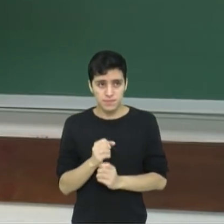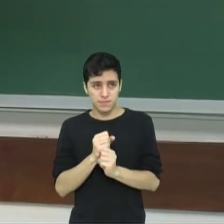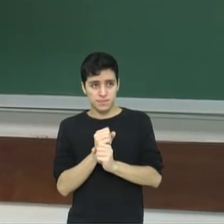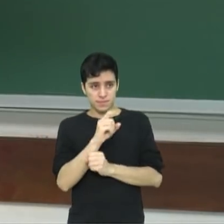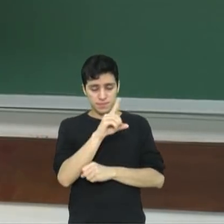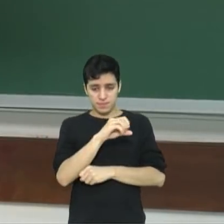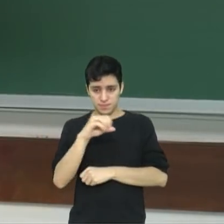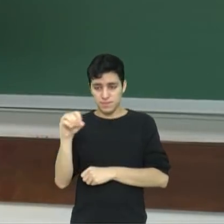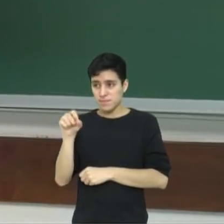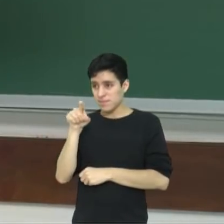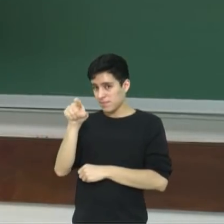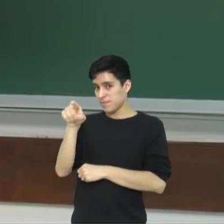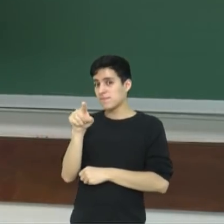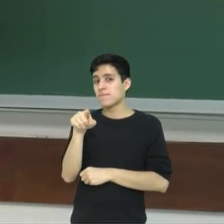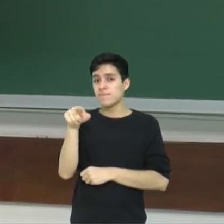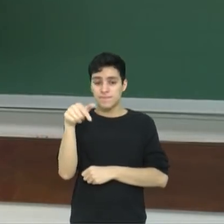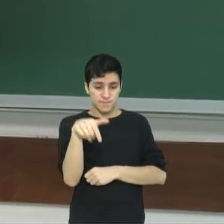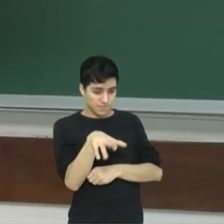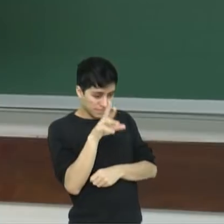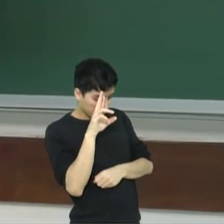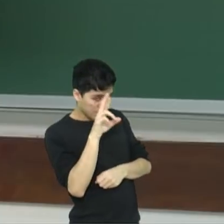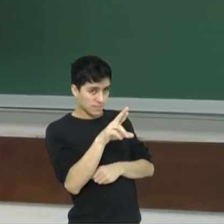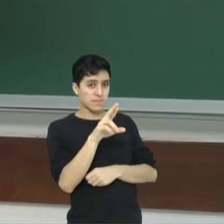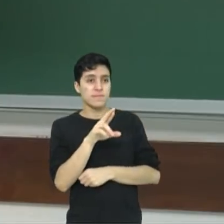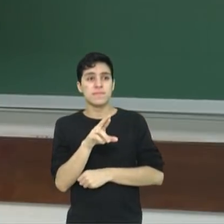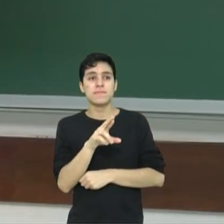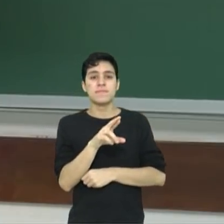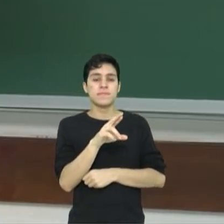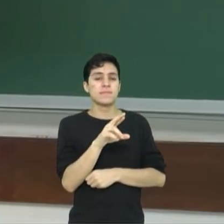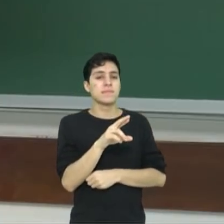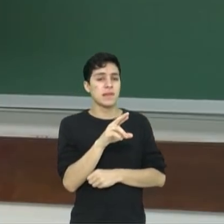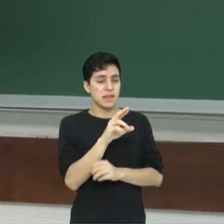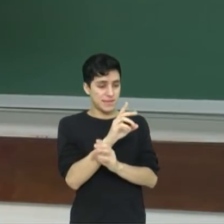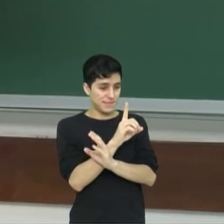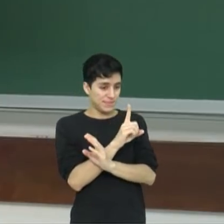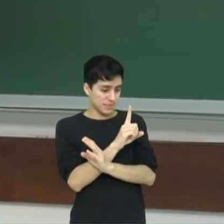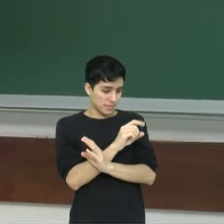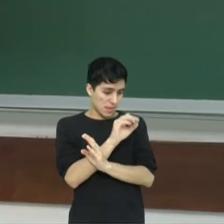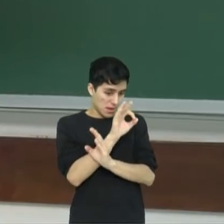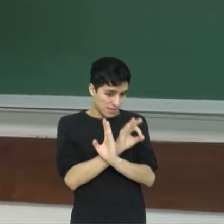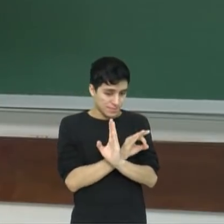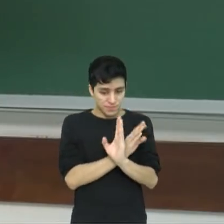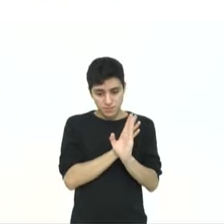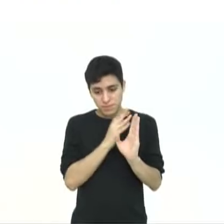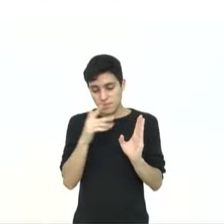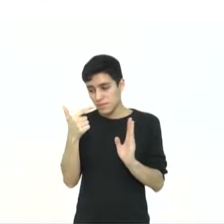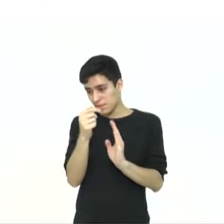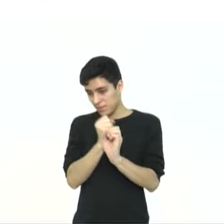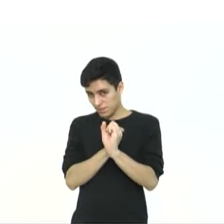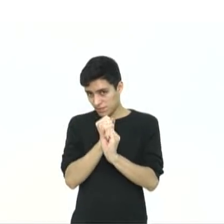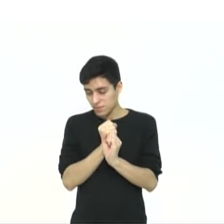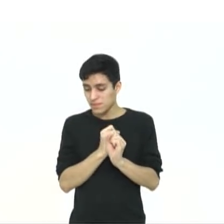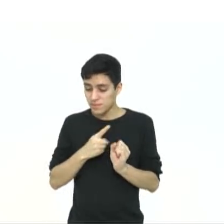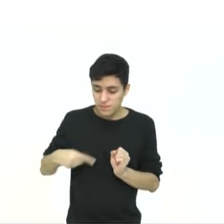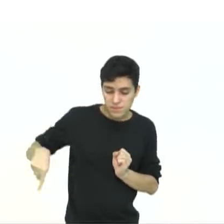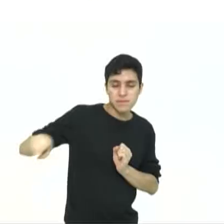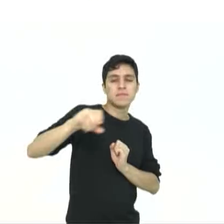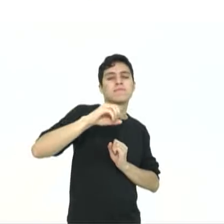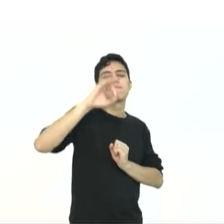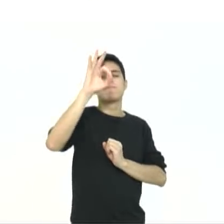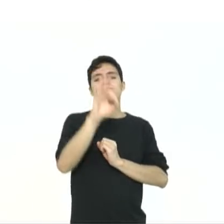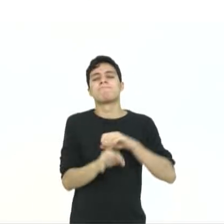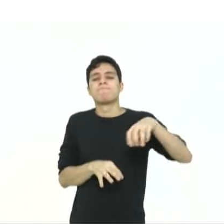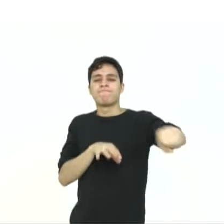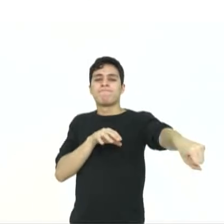já eram senhores de 90%. De 10% em 1880, em 20 anos foram para 90%